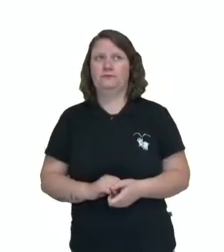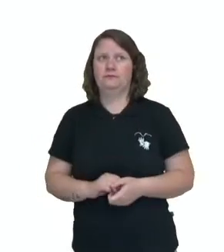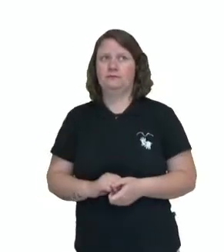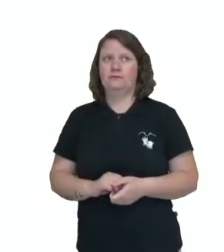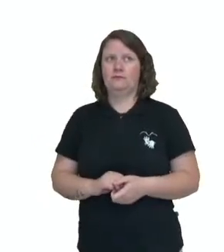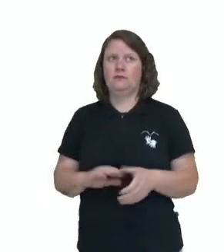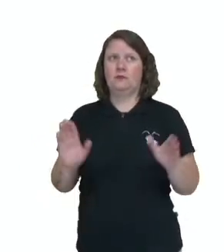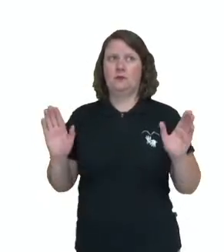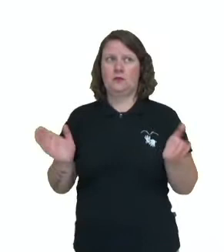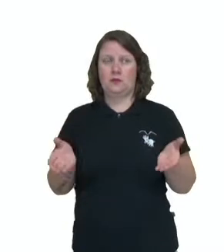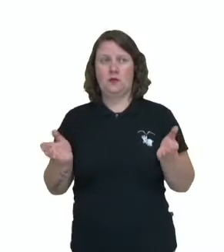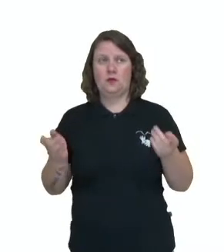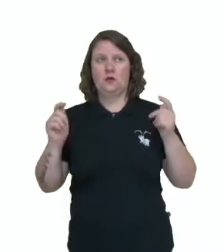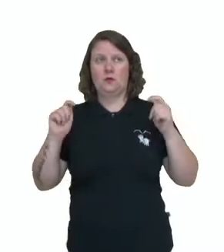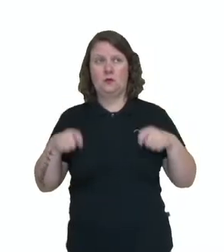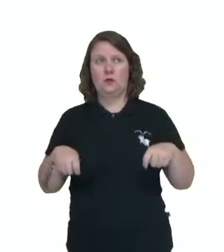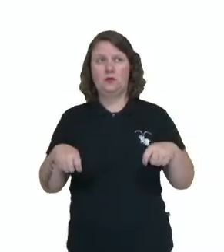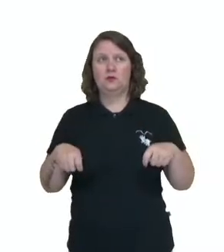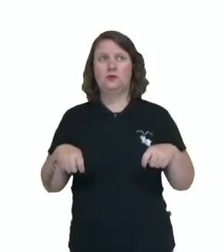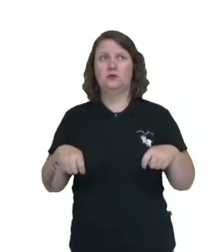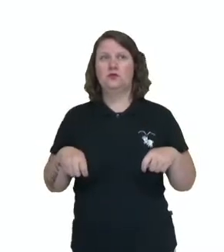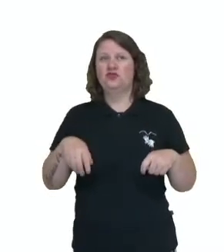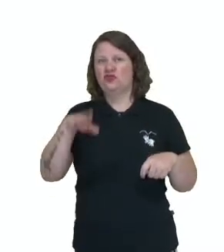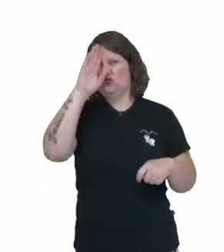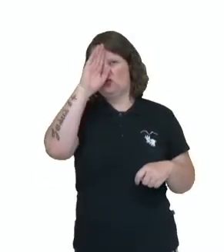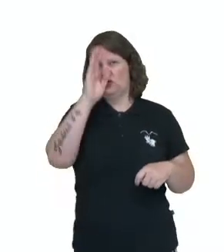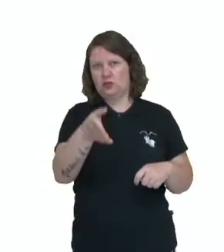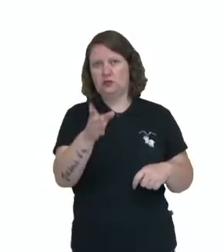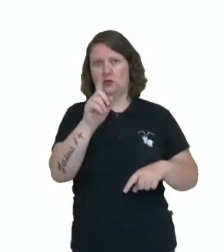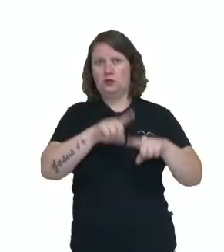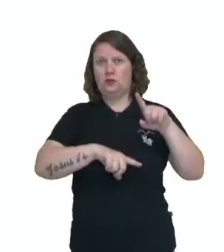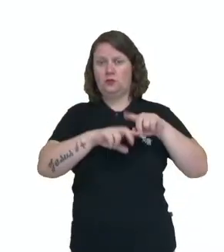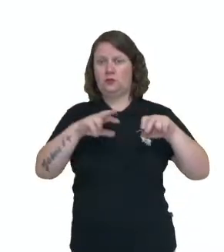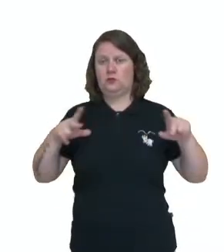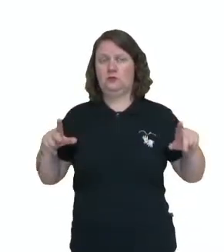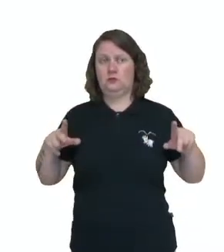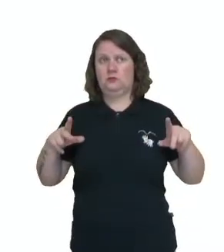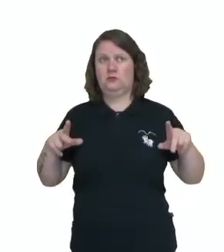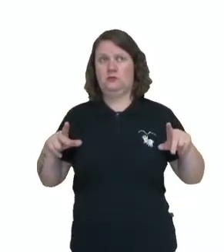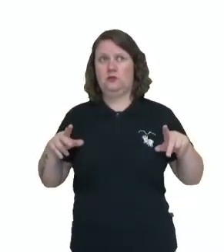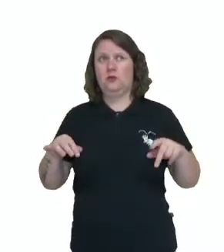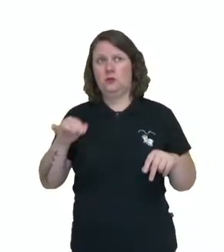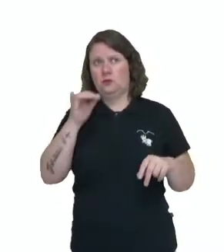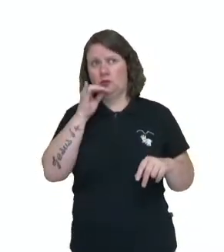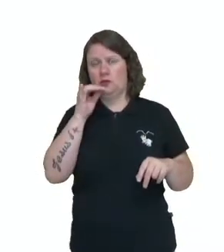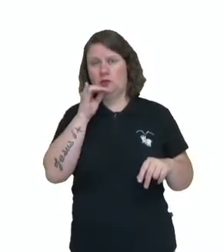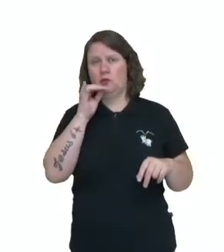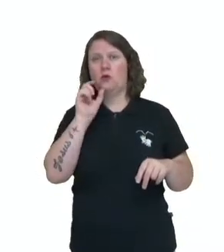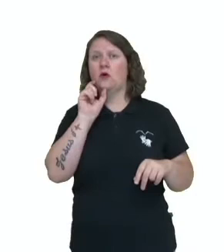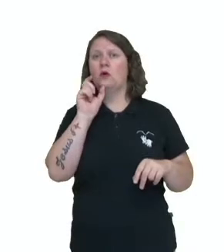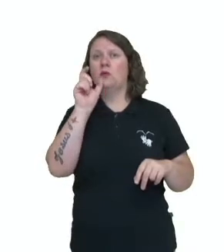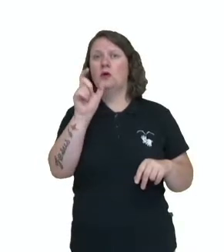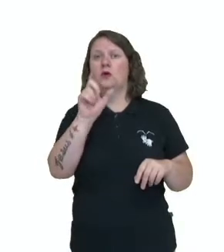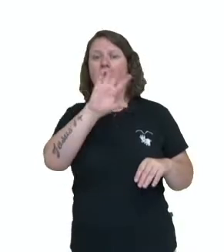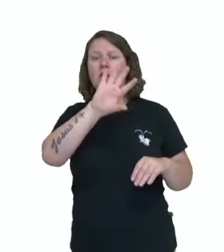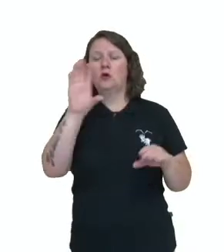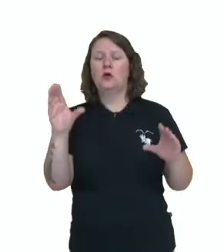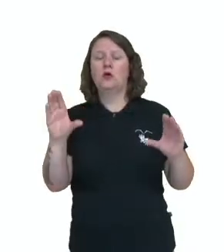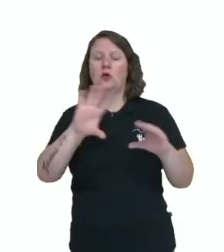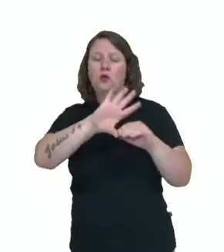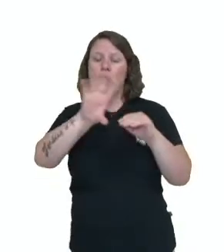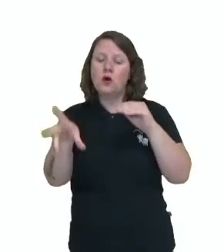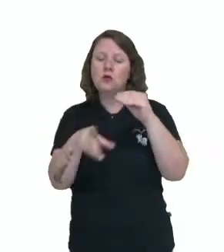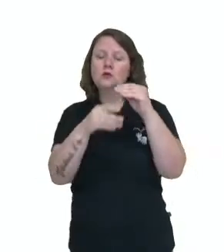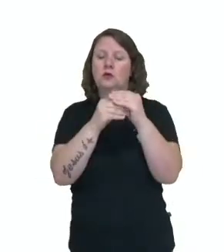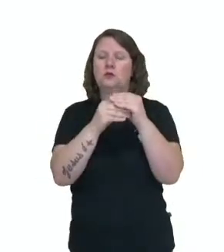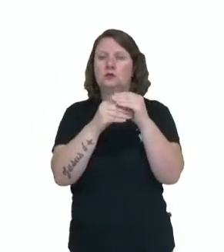substantivo também pode assumir um papel de objeto direto, que é o termo que completa o sentido dos verbos. Só que